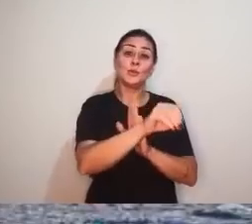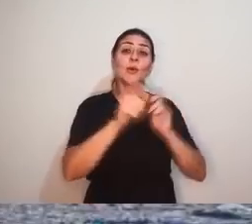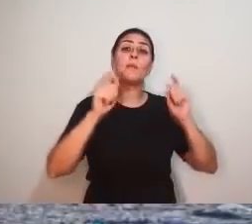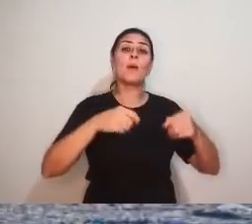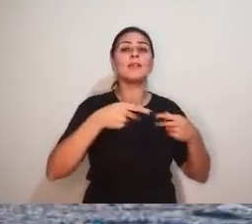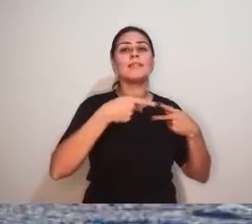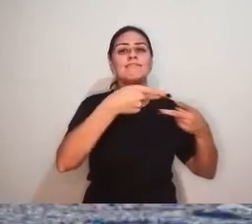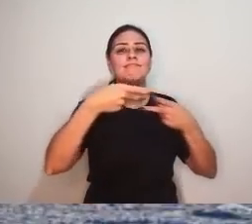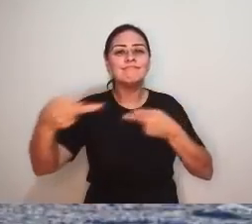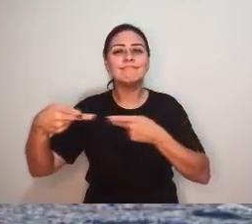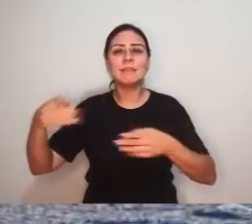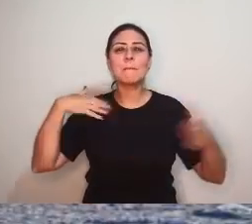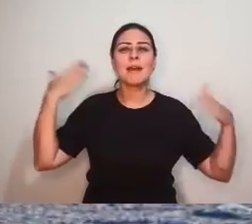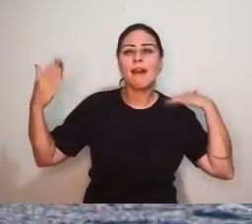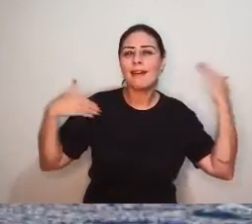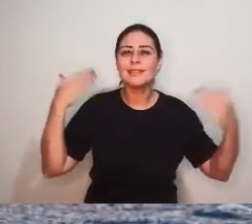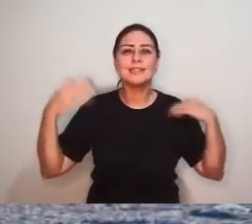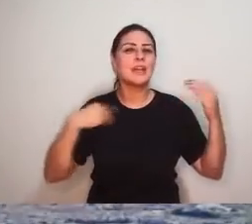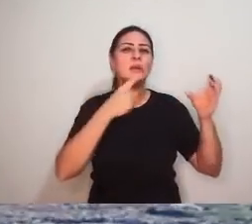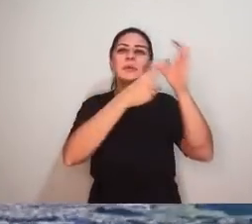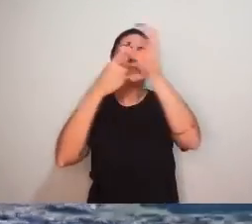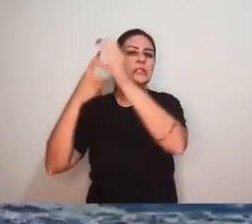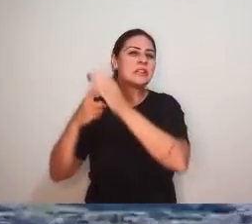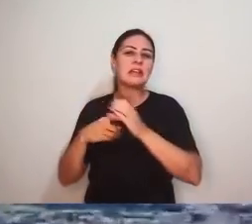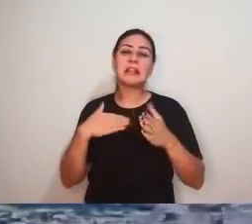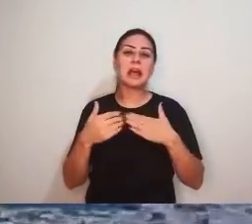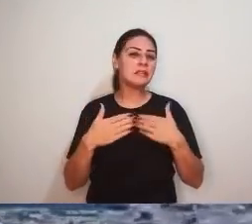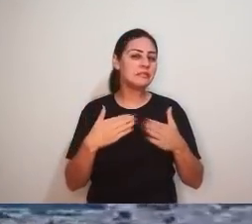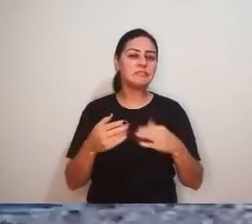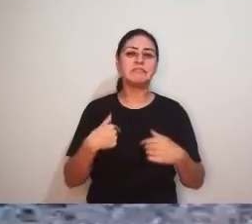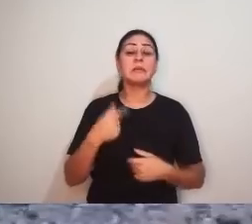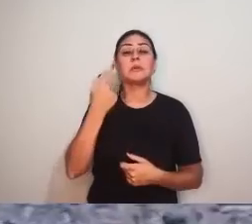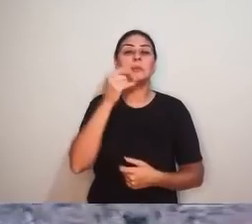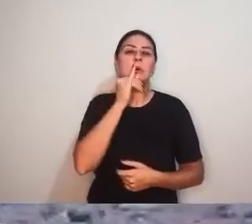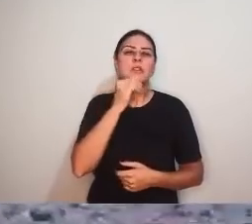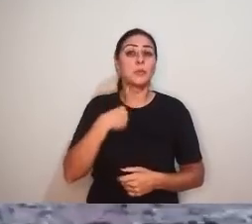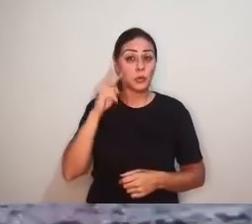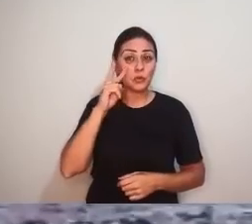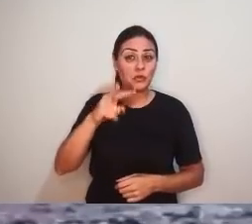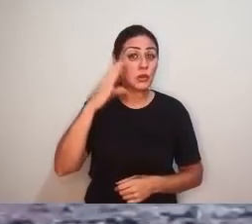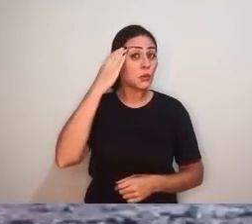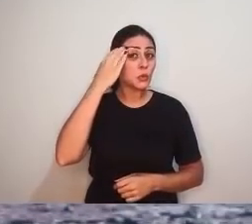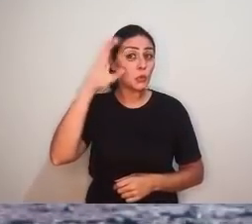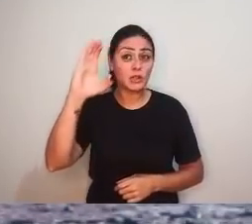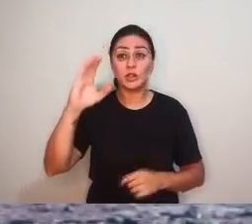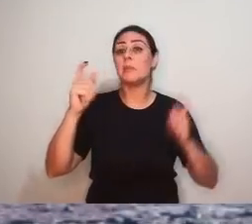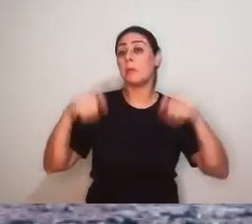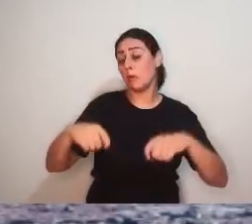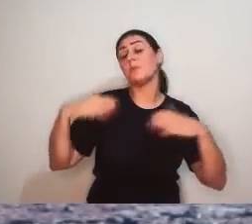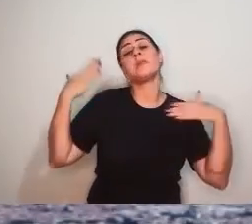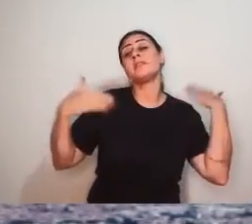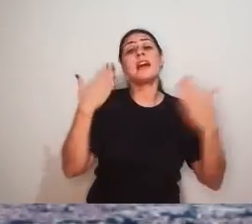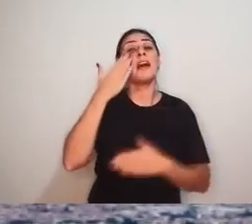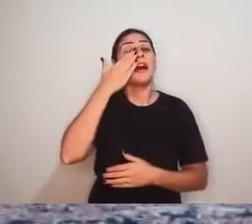pode fazer aqui um passeio virtual com seus alunos para alguma cidade. Né? Aqui eu estou olhando Curitiba,